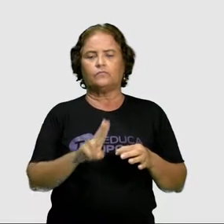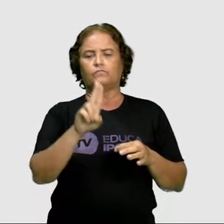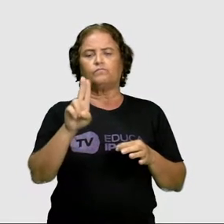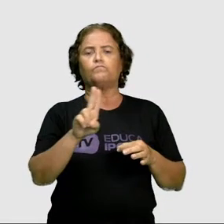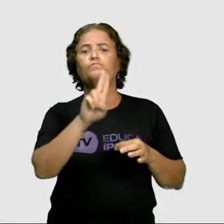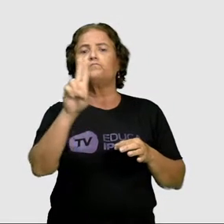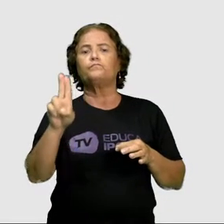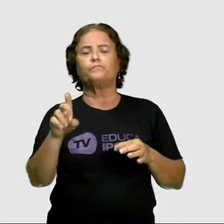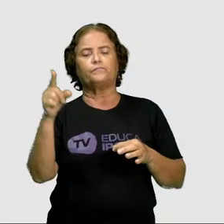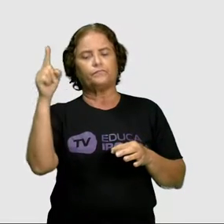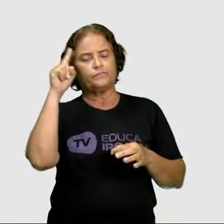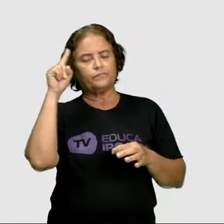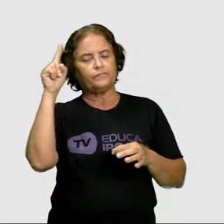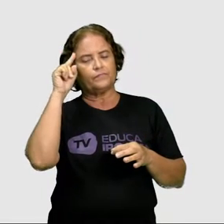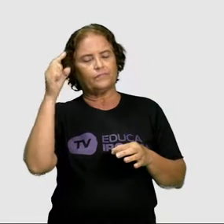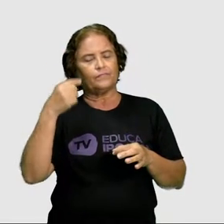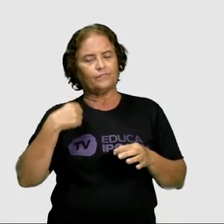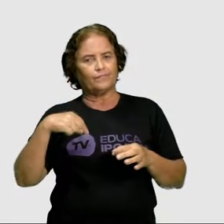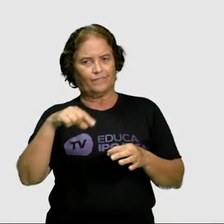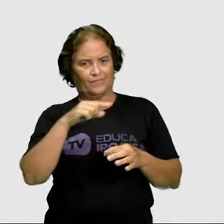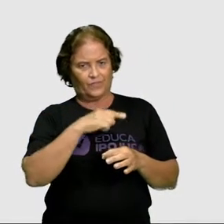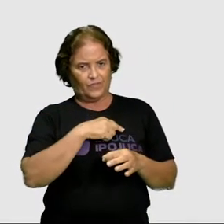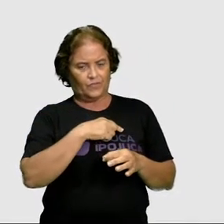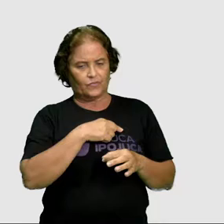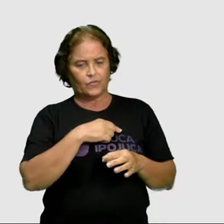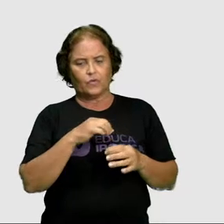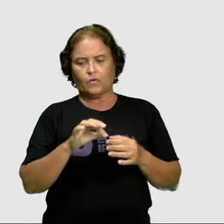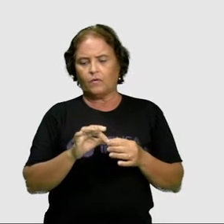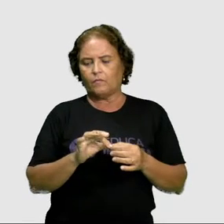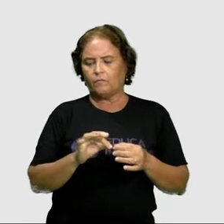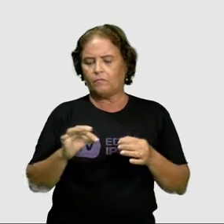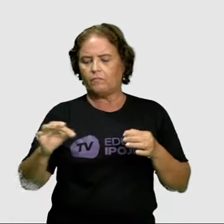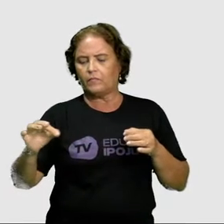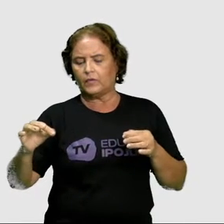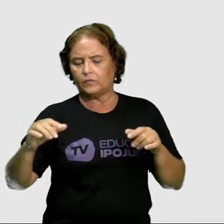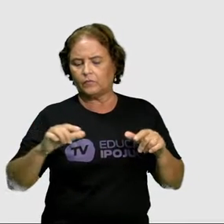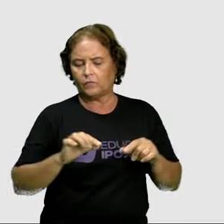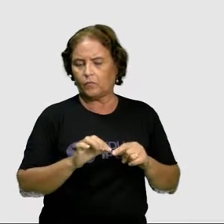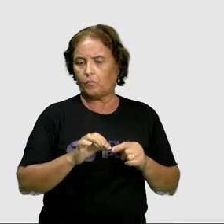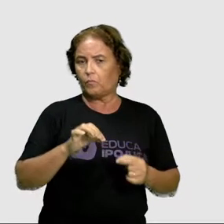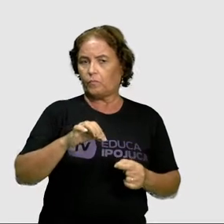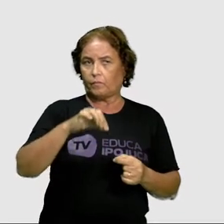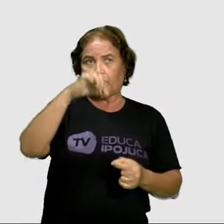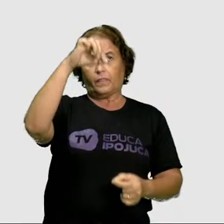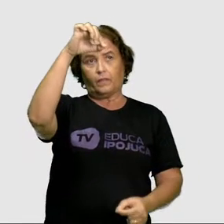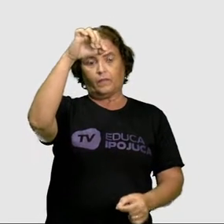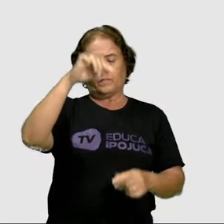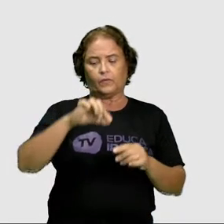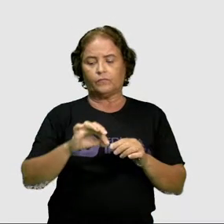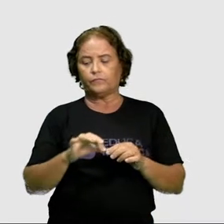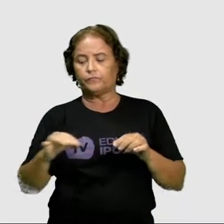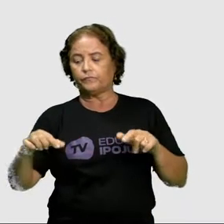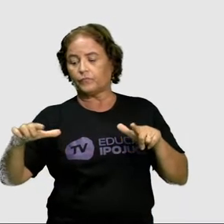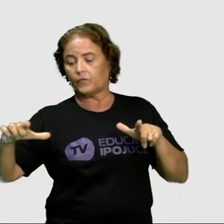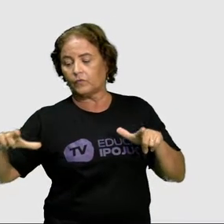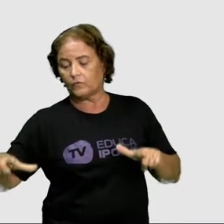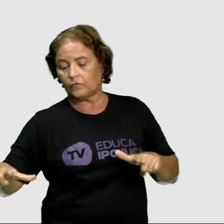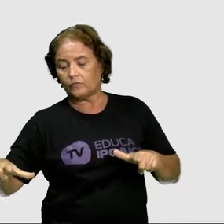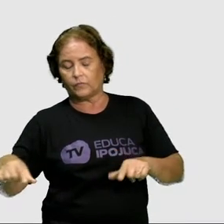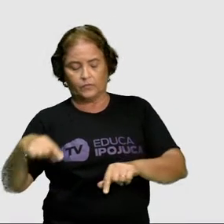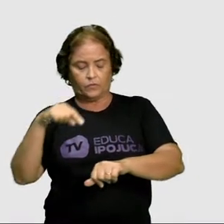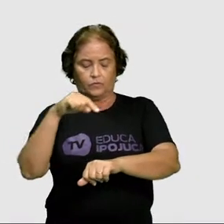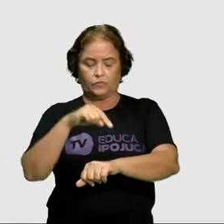para medir tamanho, espaço, a hora, a capacidade de